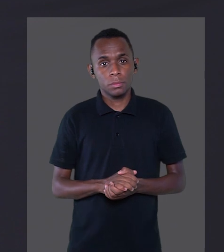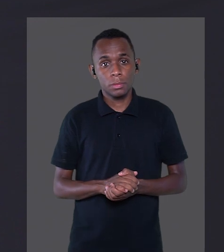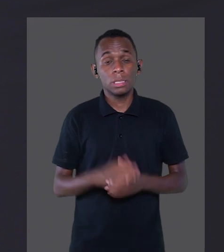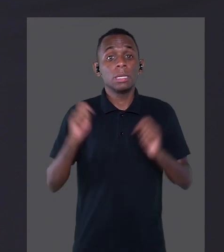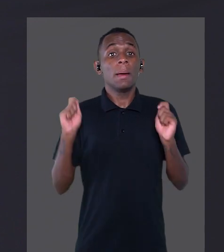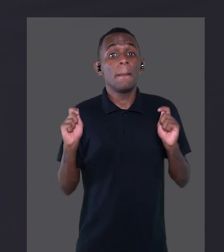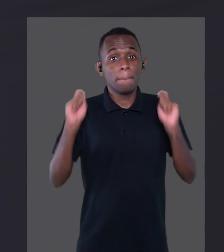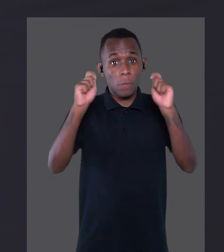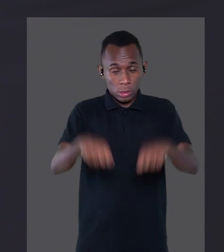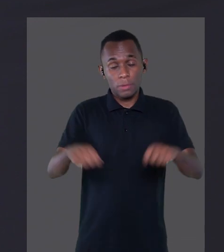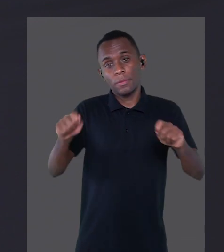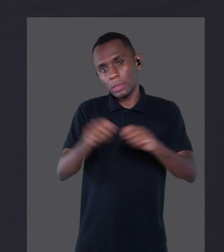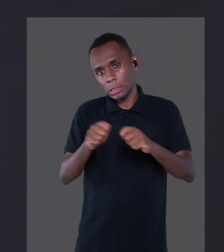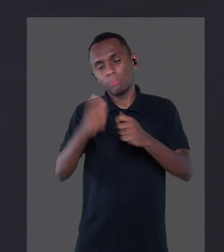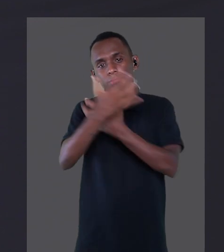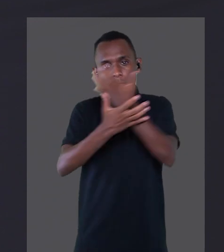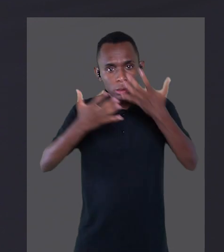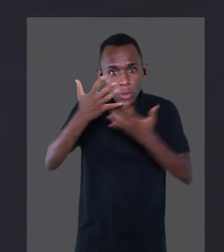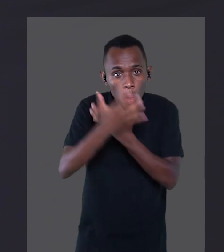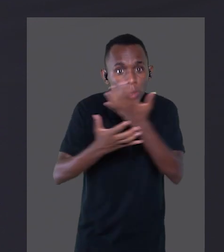ser capaz de fazer canções,